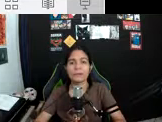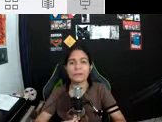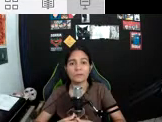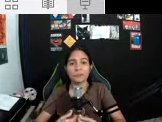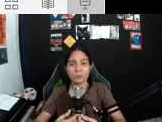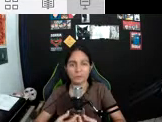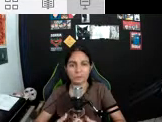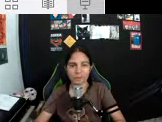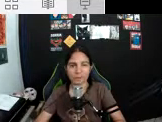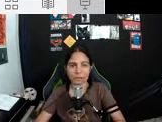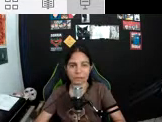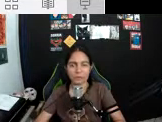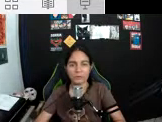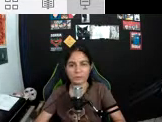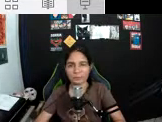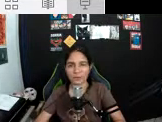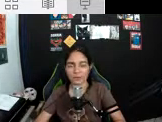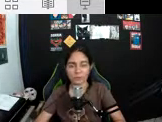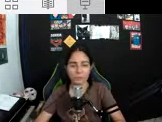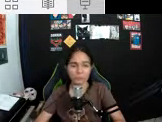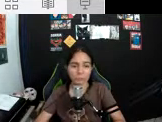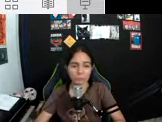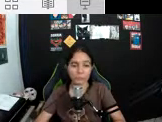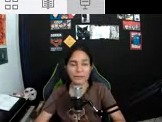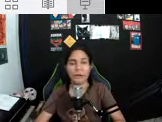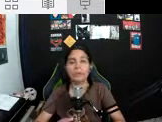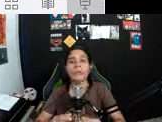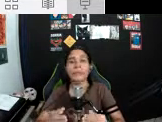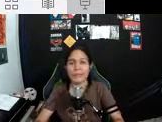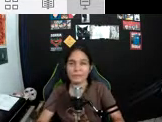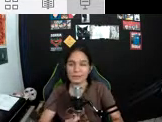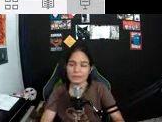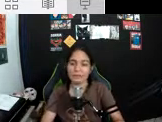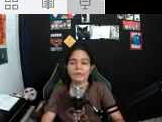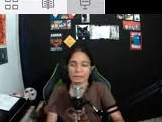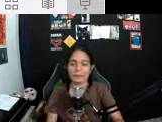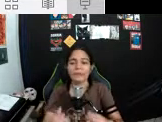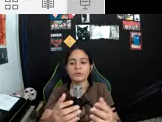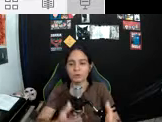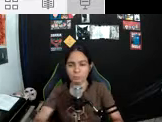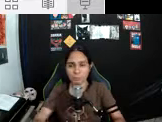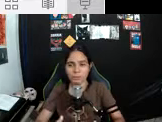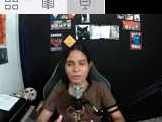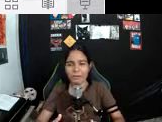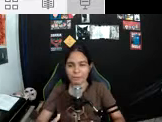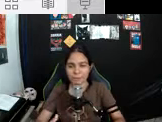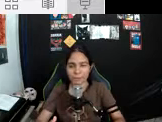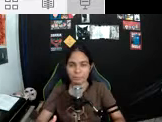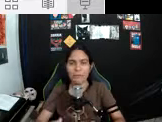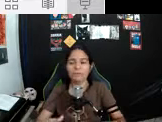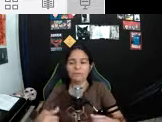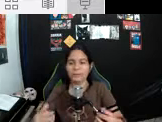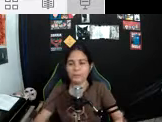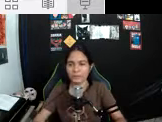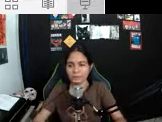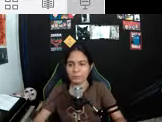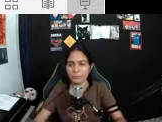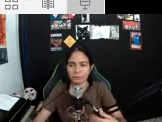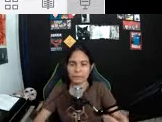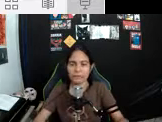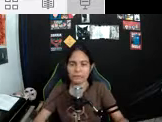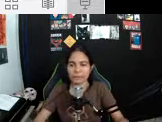os casos permitidos para o aborto. Então, neste caso, você, junto com a equipe,